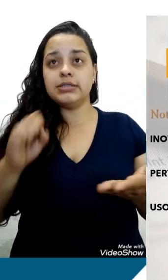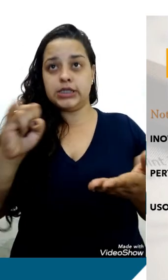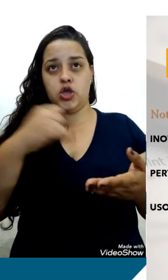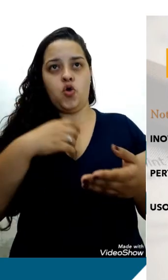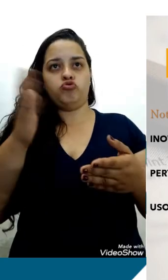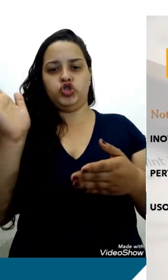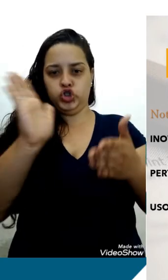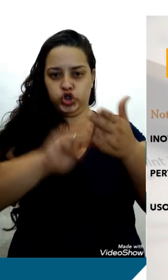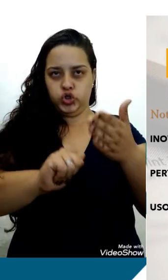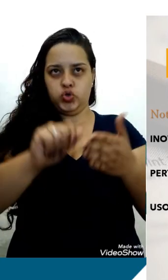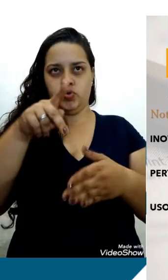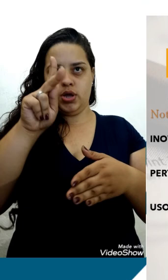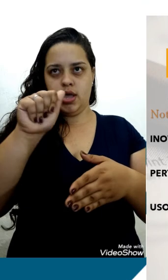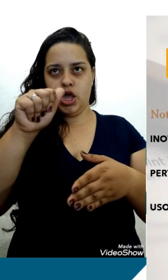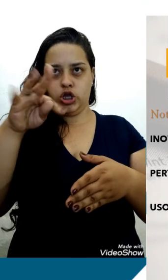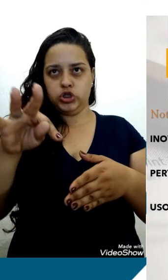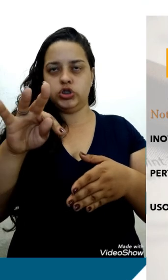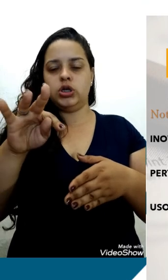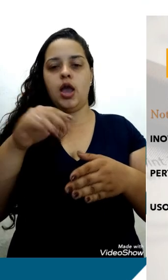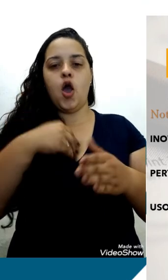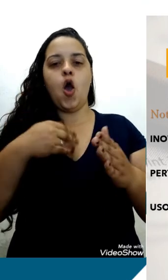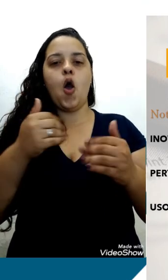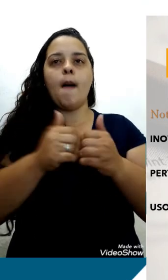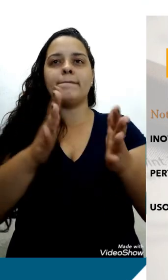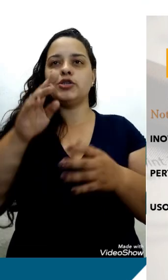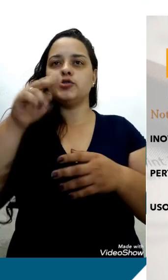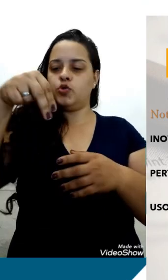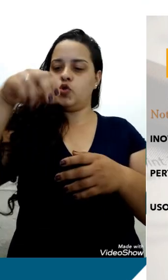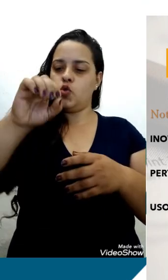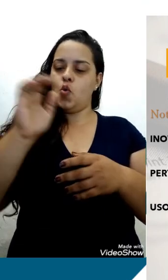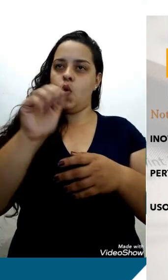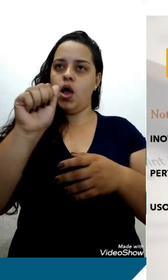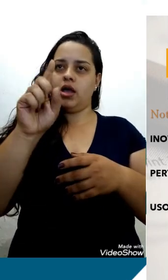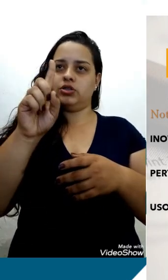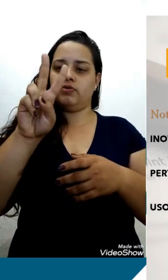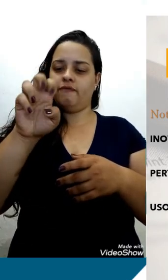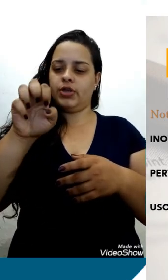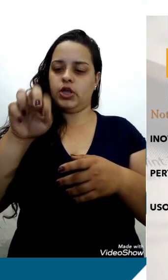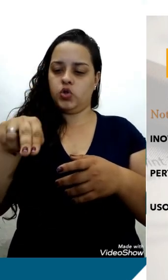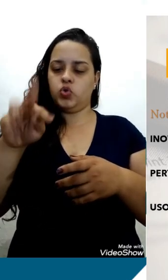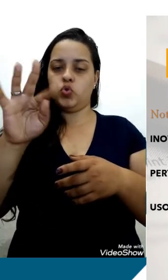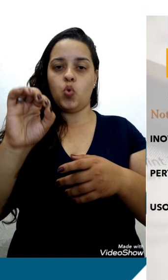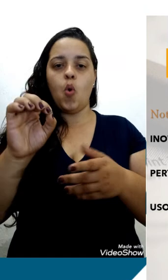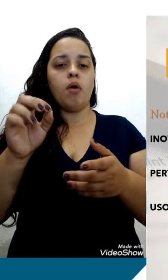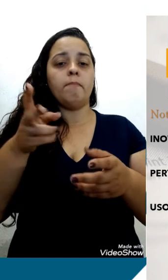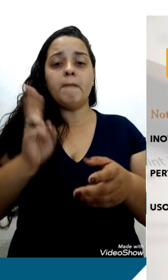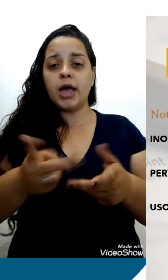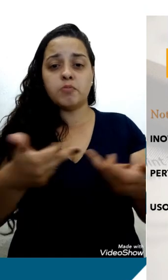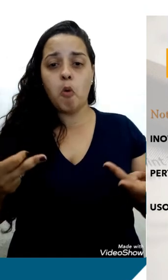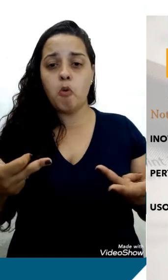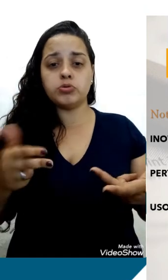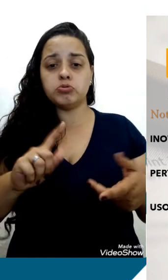minha redação em No Advento da Atualidade, ela continua fazendo sentido. Ou seja, não faz a menor diferença esse